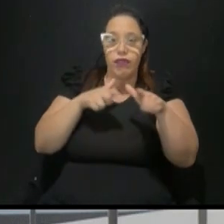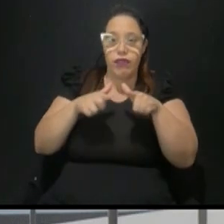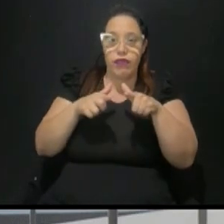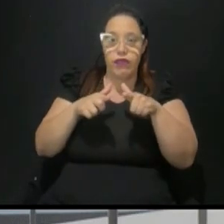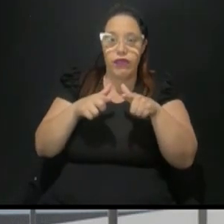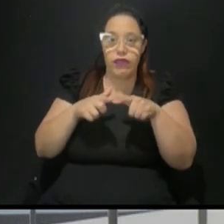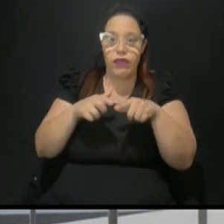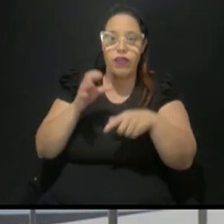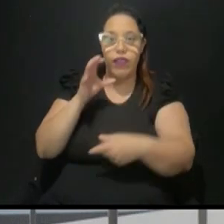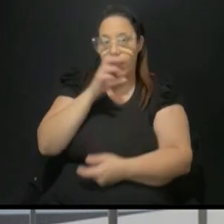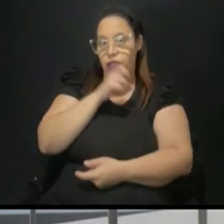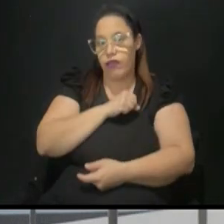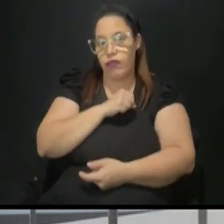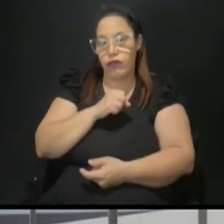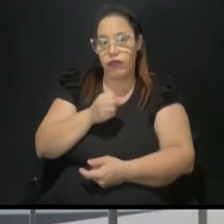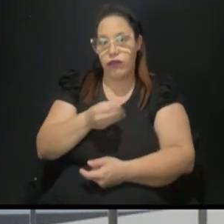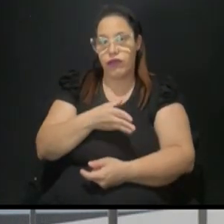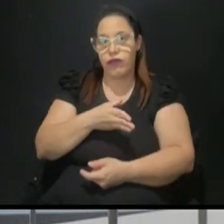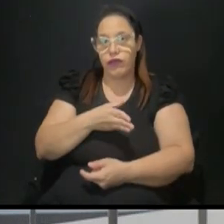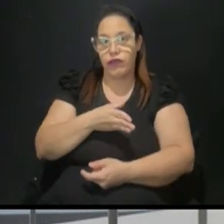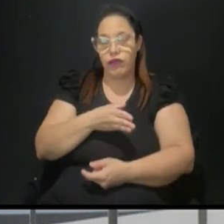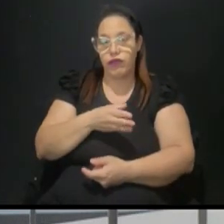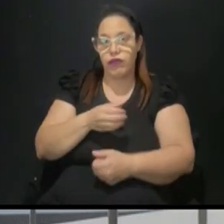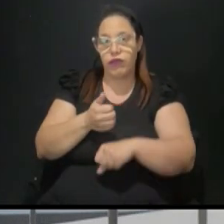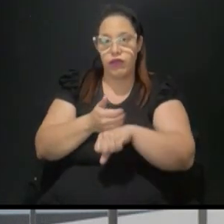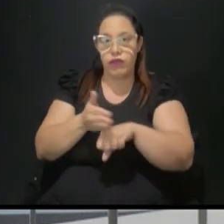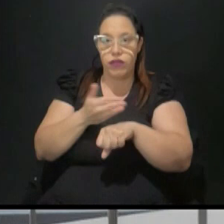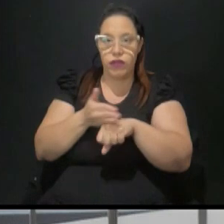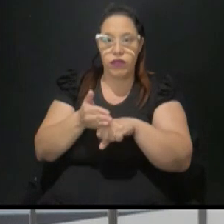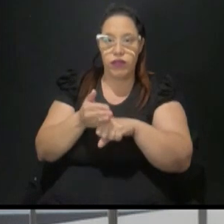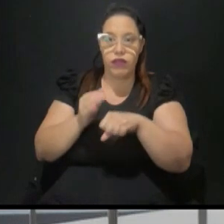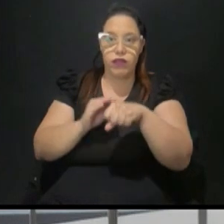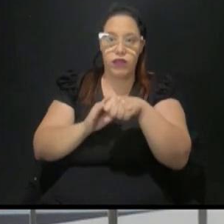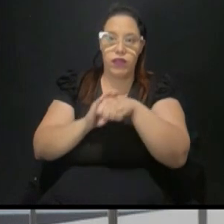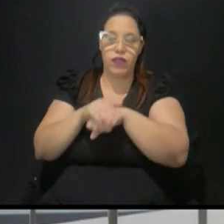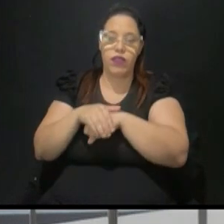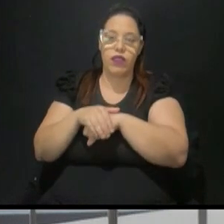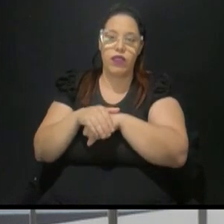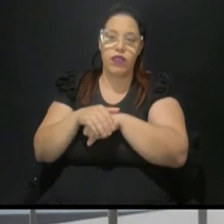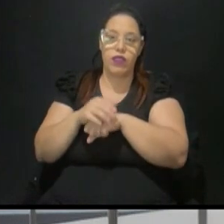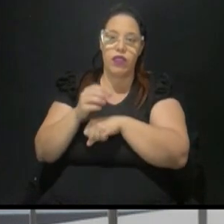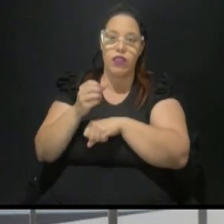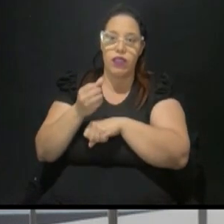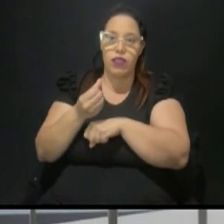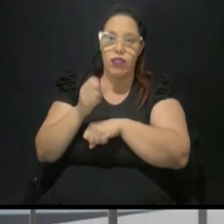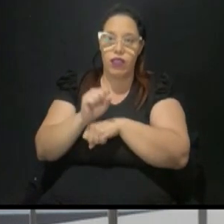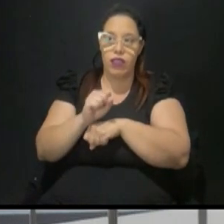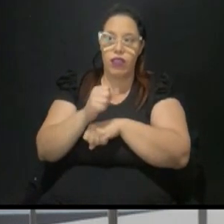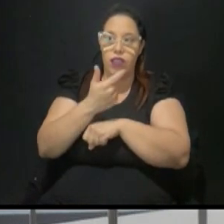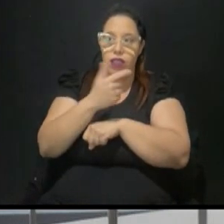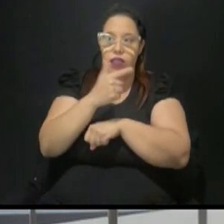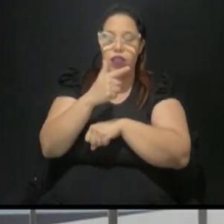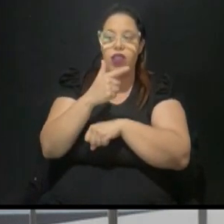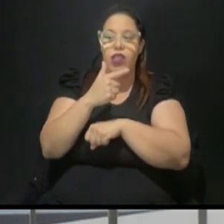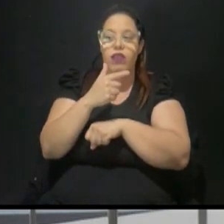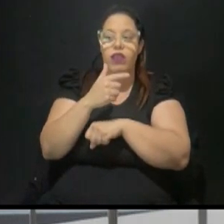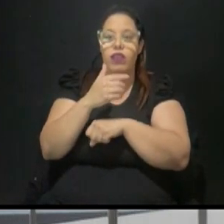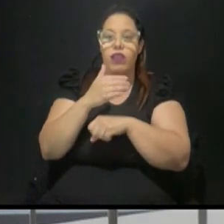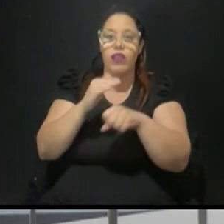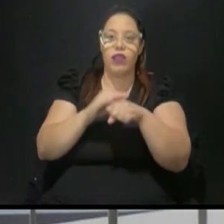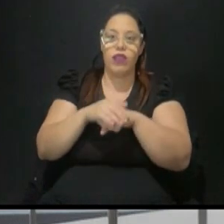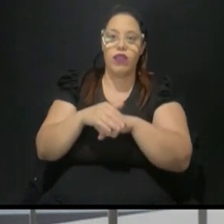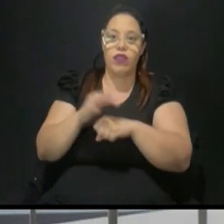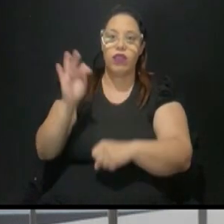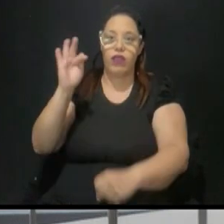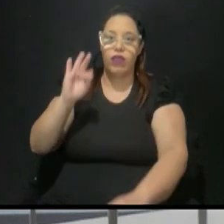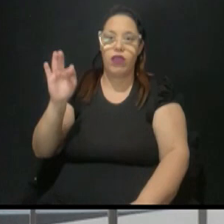passamos o nosso treino para a noite, agora vai ser das 18 às 22 horas, lá na Faculdade de Educação Física da